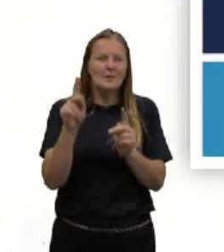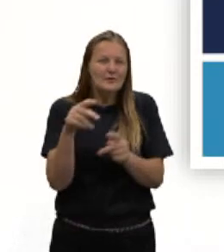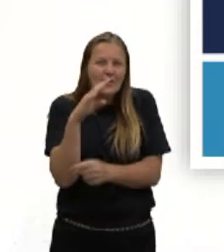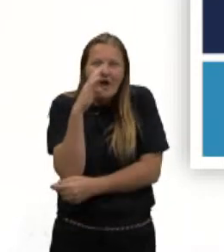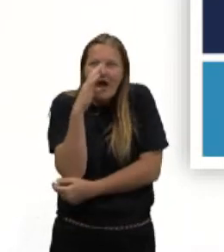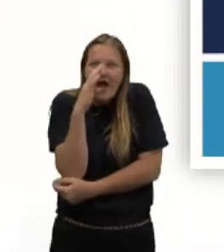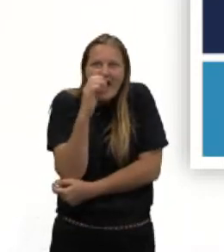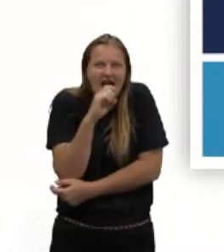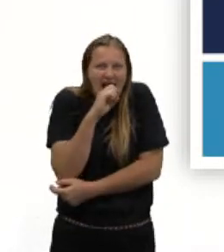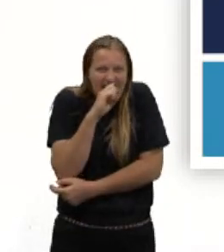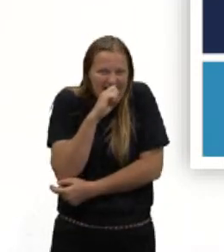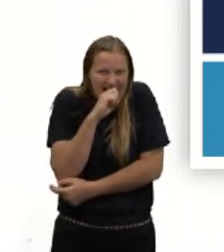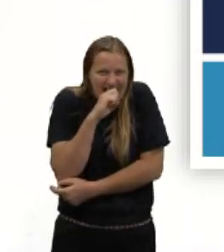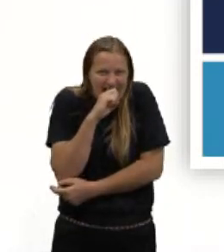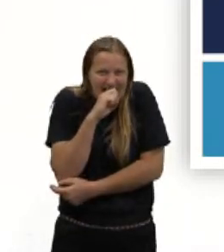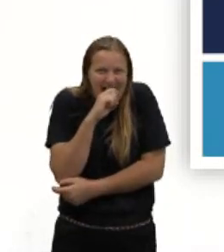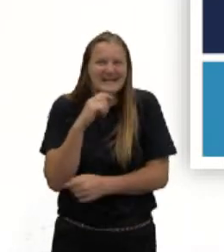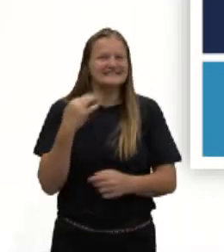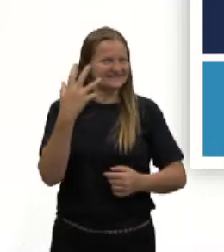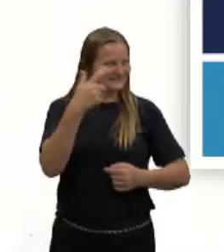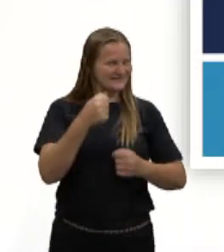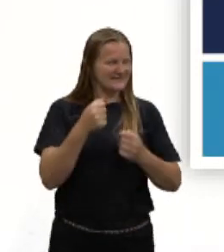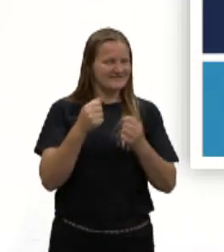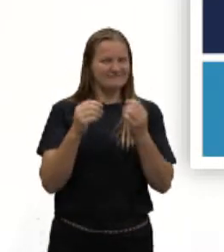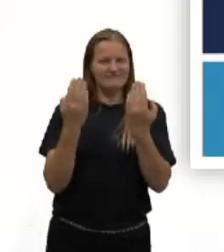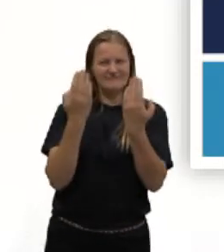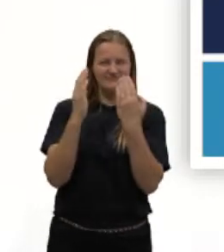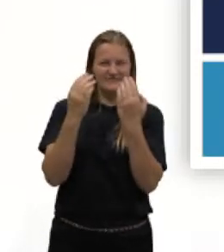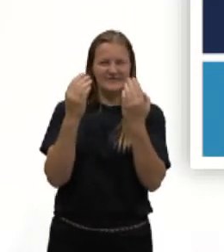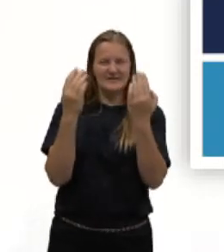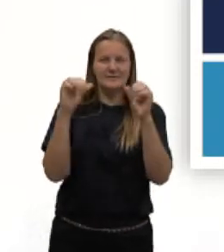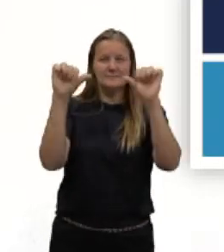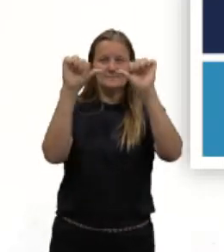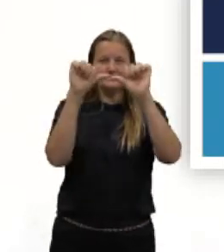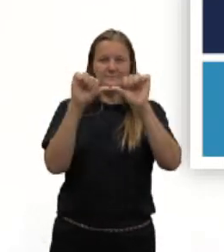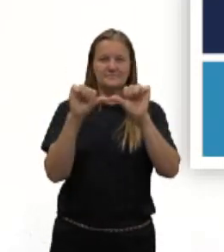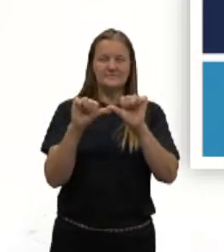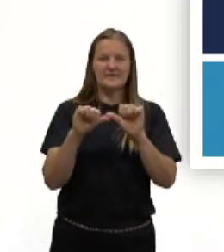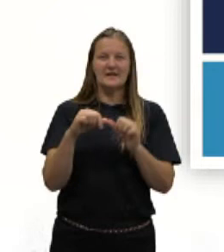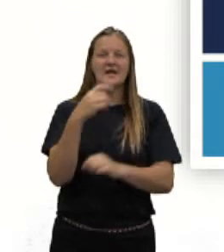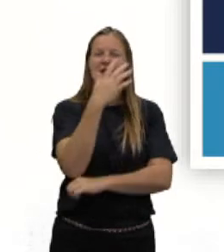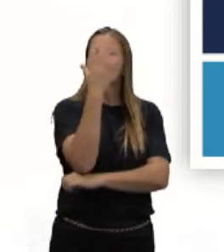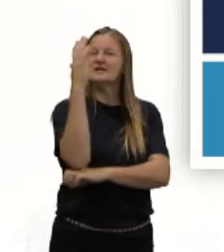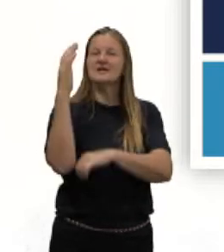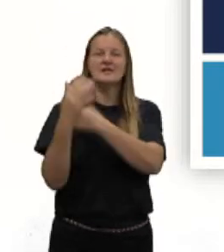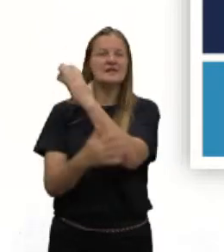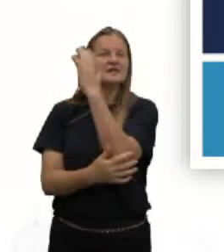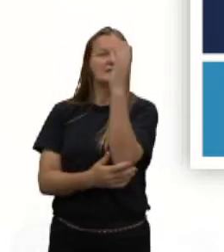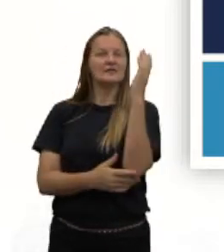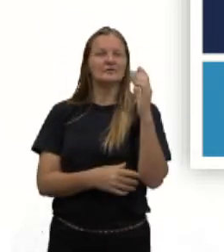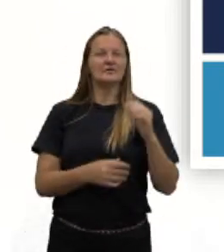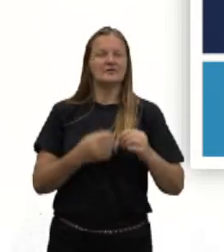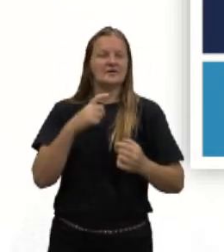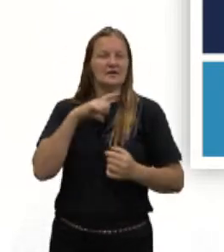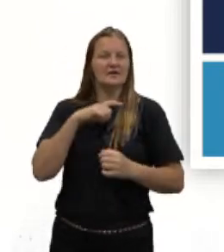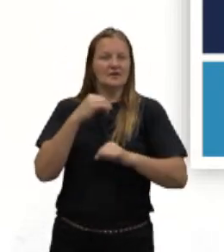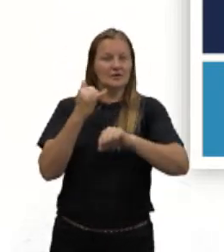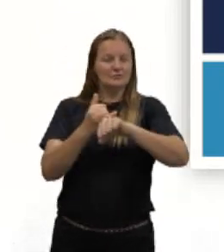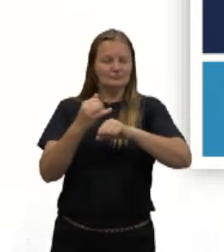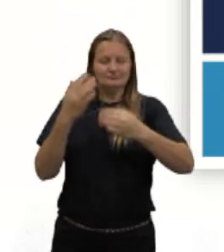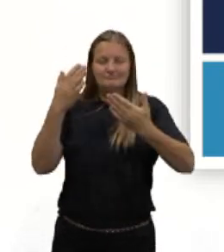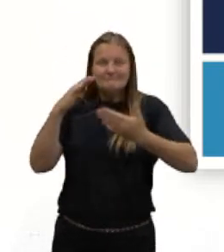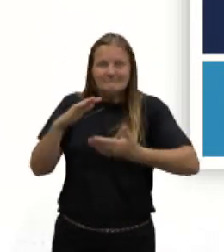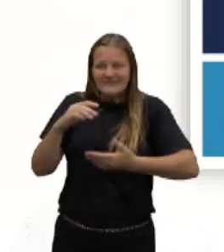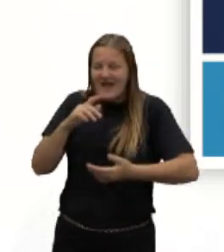de mim. A simetria reflexiva, que aparece na natureza, quando observamos o reflexo dos objetos, né,